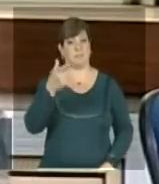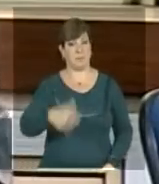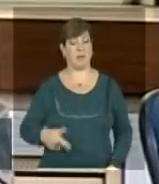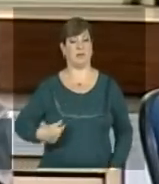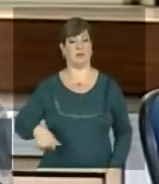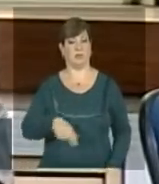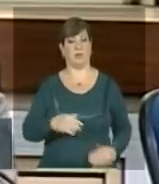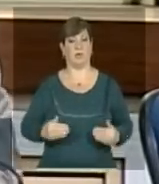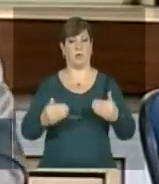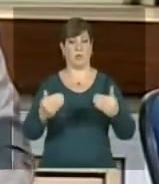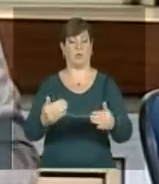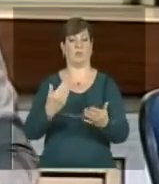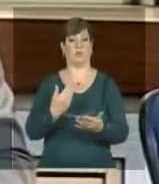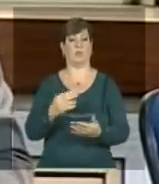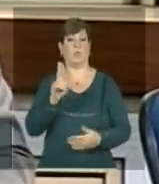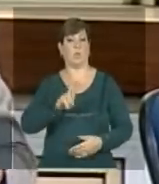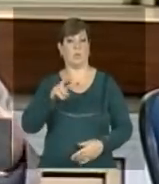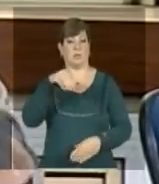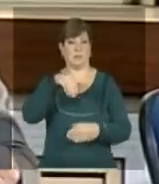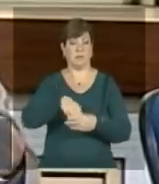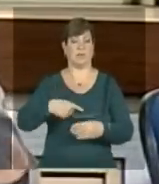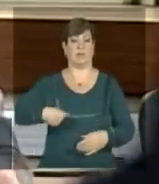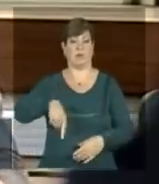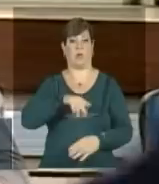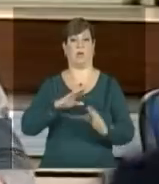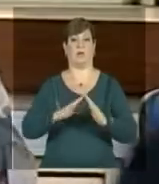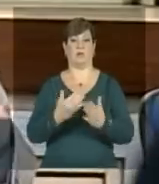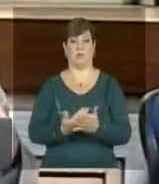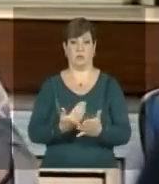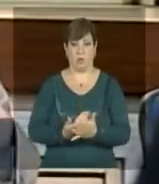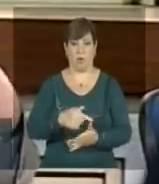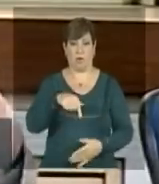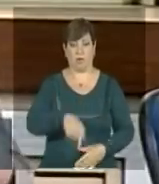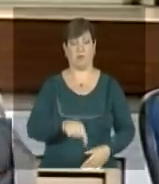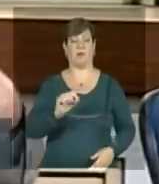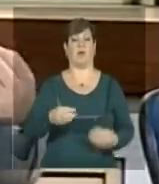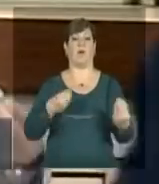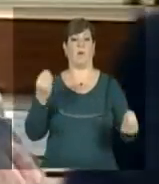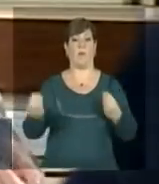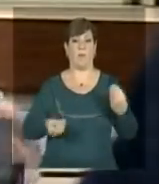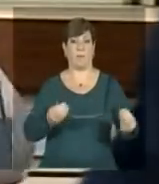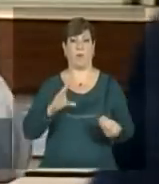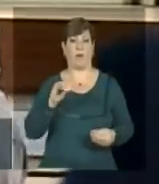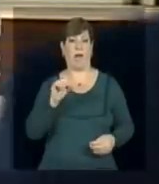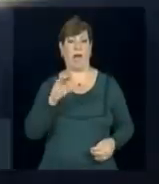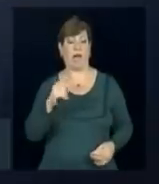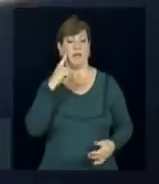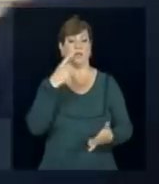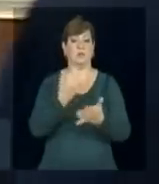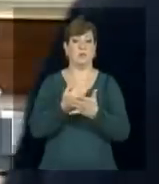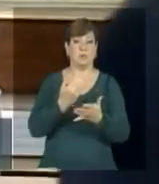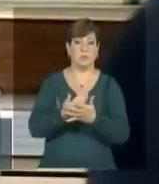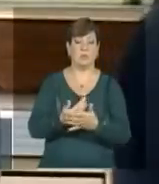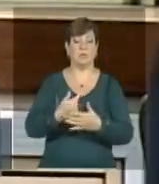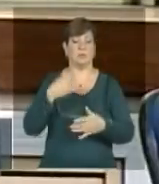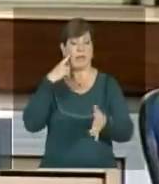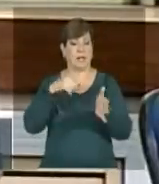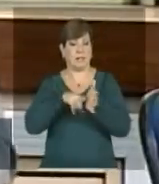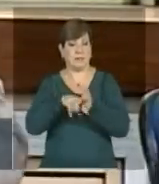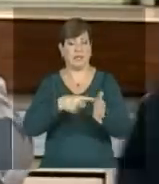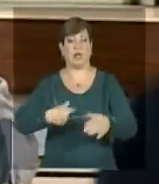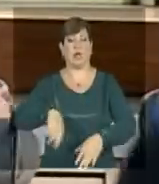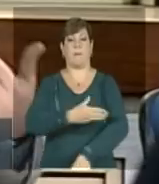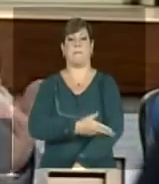em nossa escola as experiências premiadas como casos de estudo e análise em nossas práticas